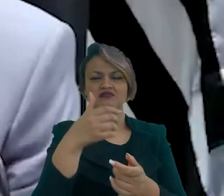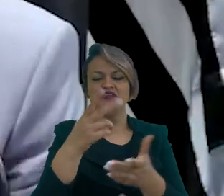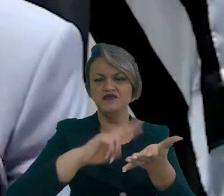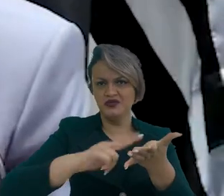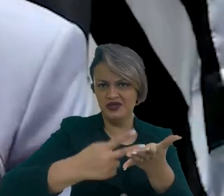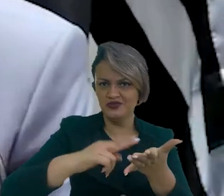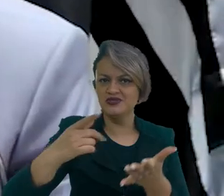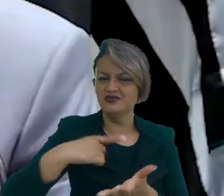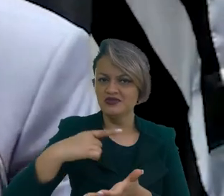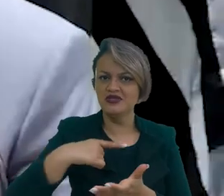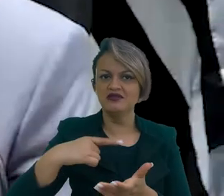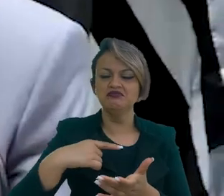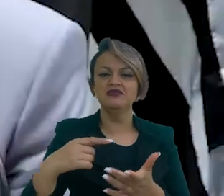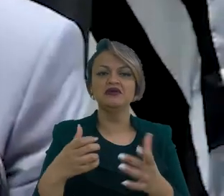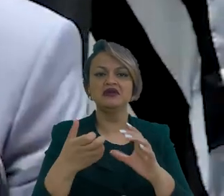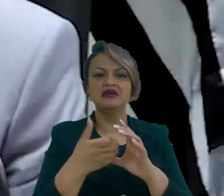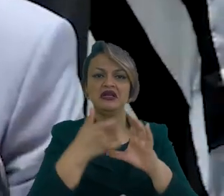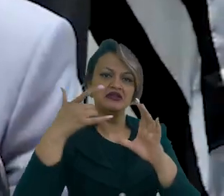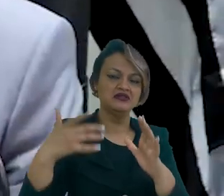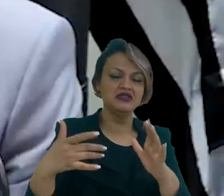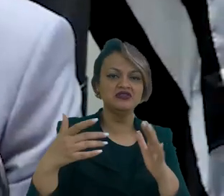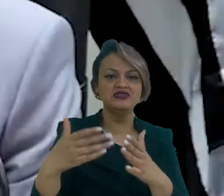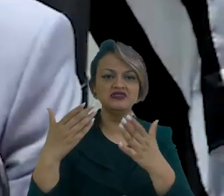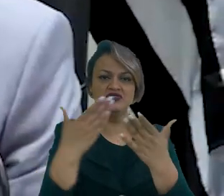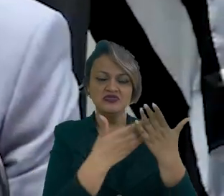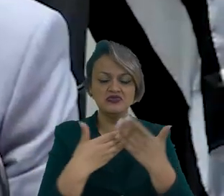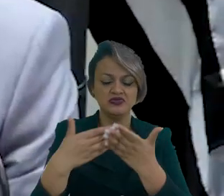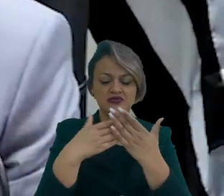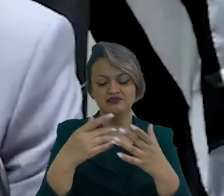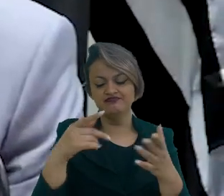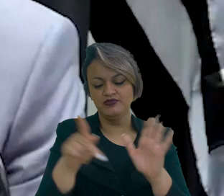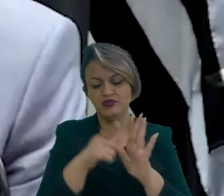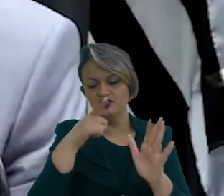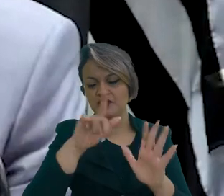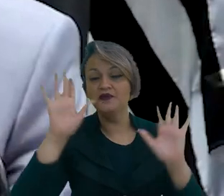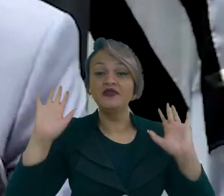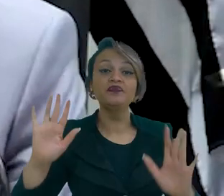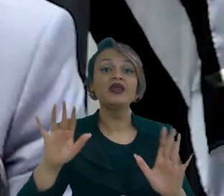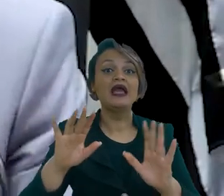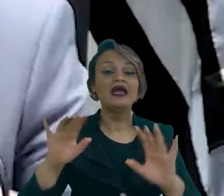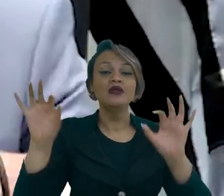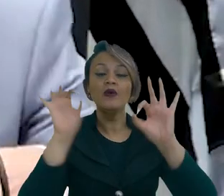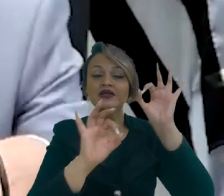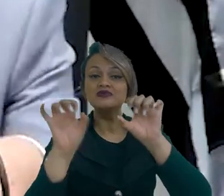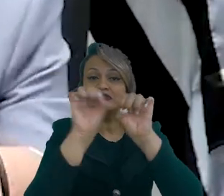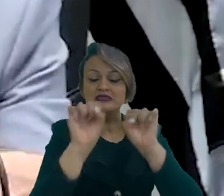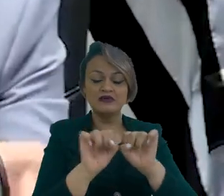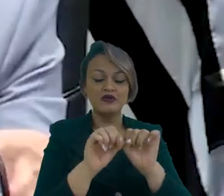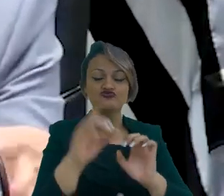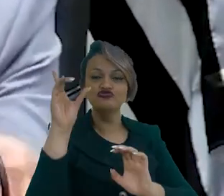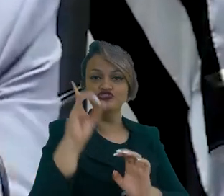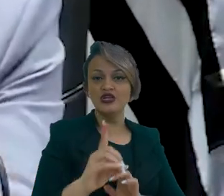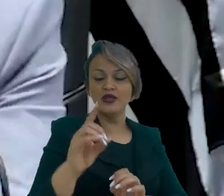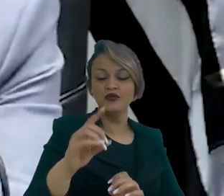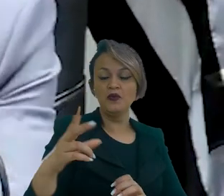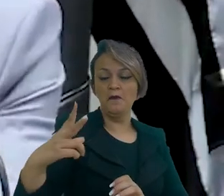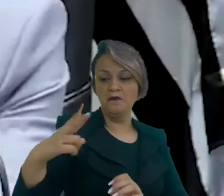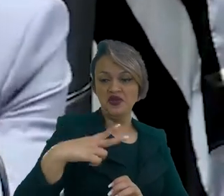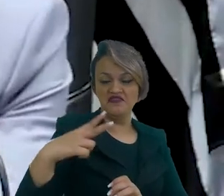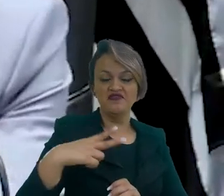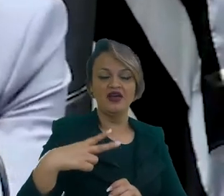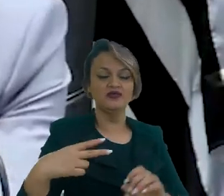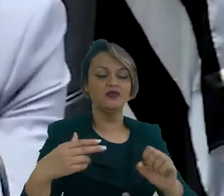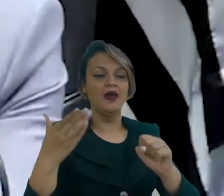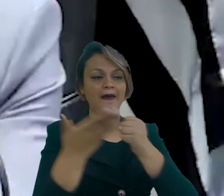do que aquela versão traduzida né então instigo sempre o estudo dessas línguas e que tentaram sistematizar o direito